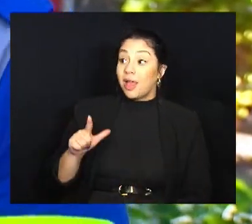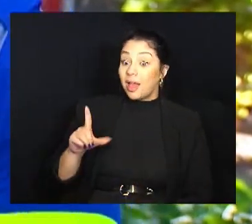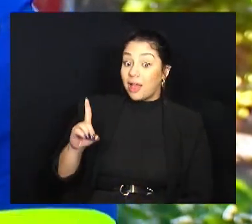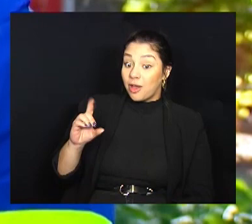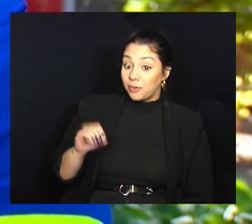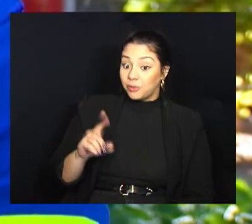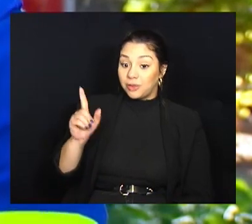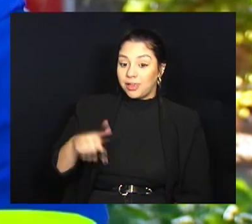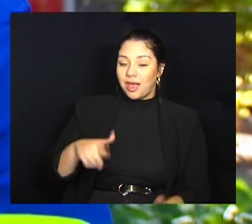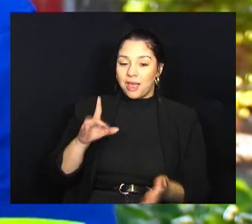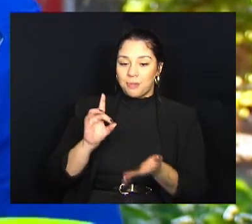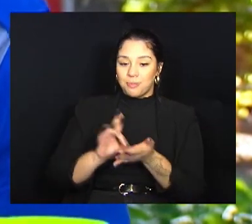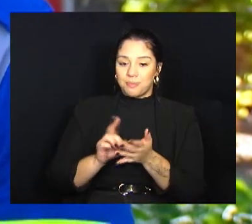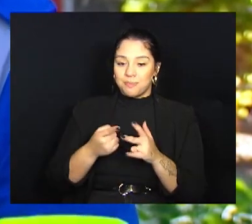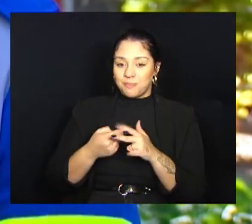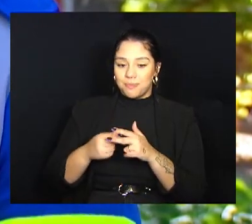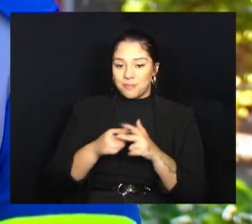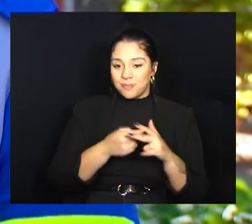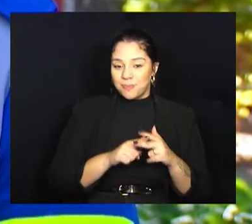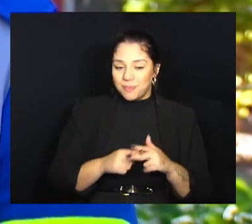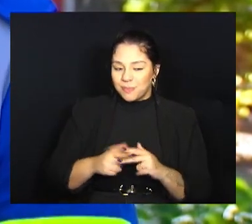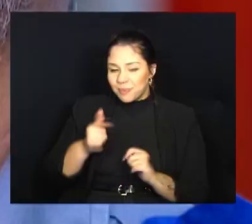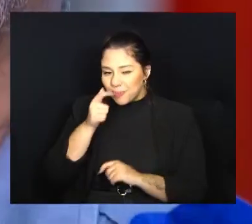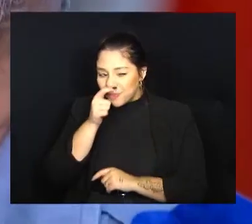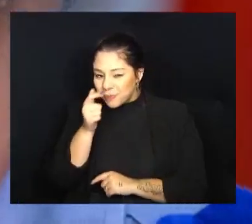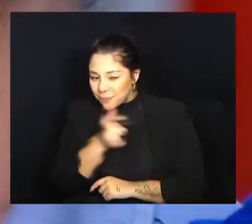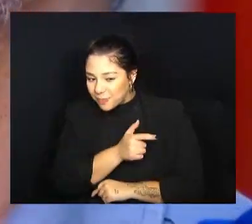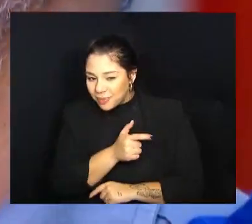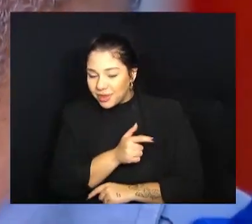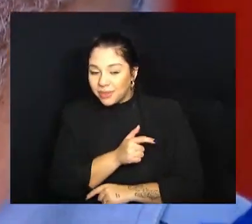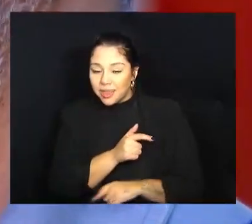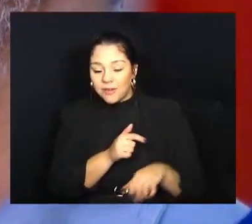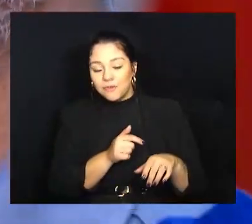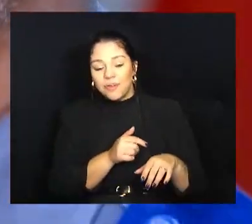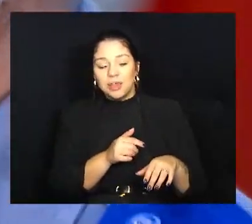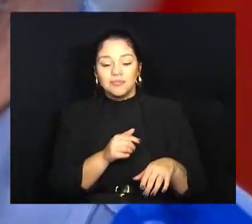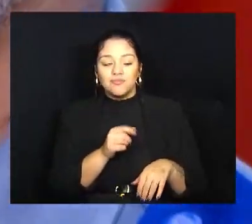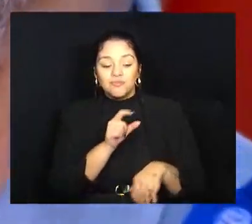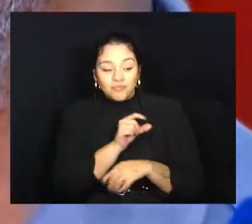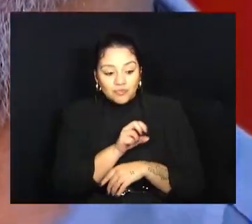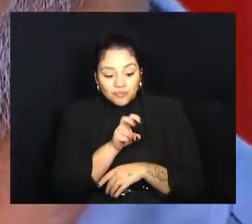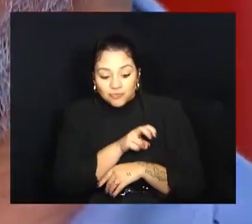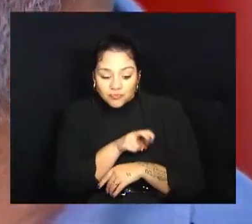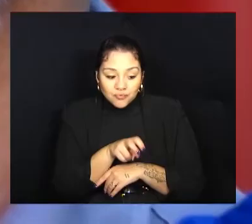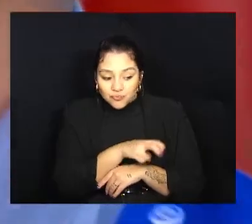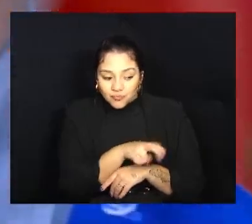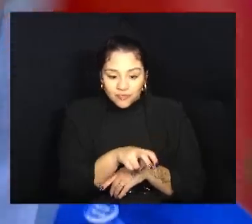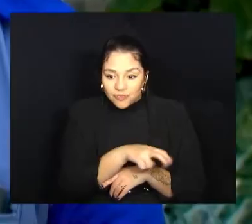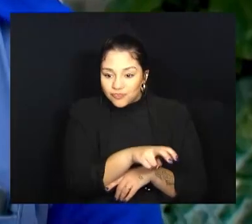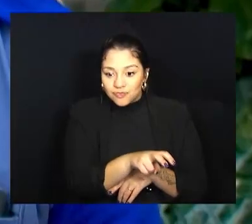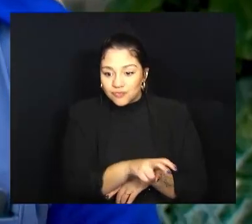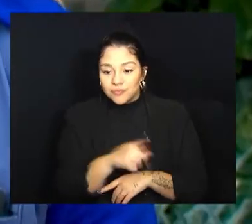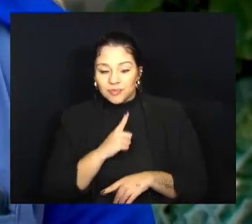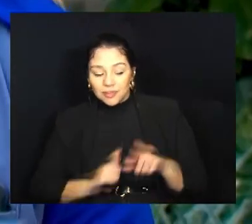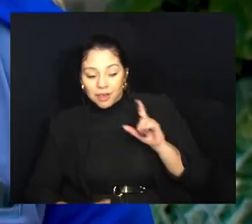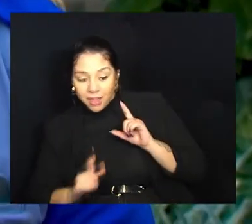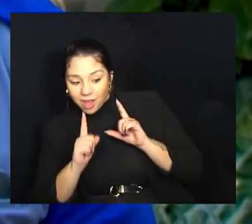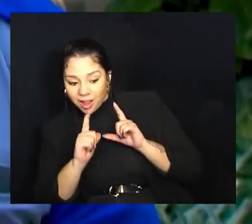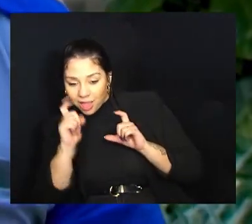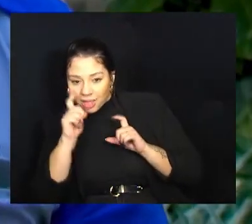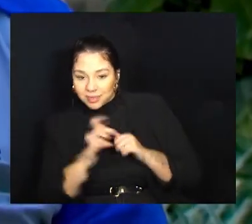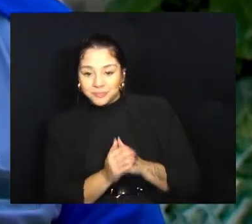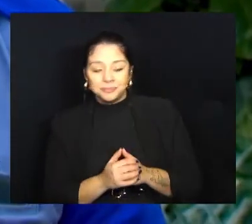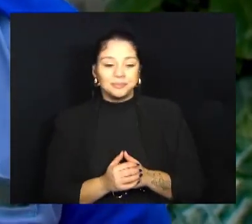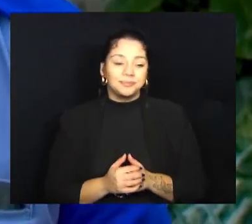oficial de manutenção, observou o passeio do mamífero e não perdeu tempo em registrar com um clique. Foi mágico